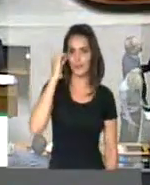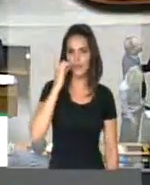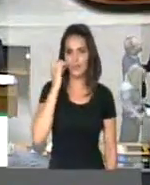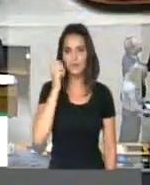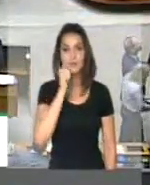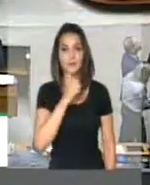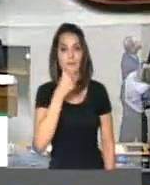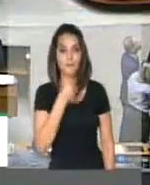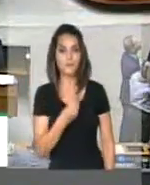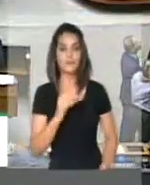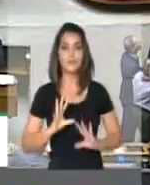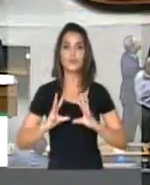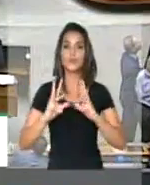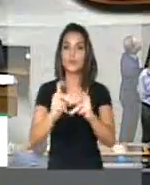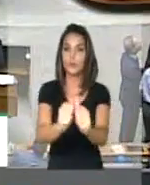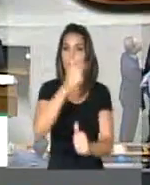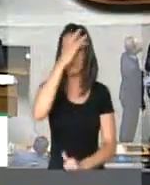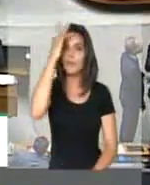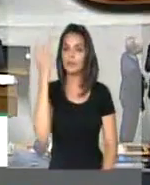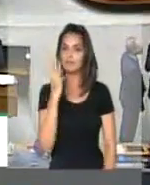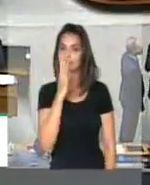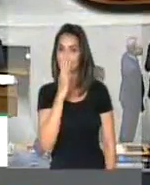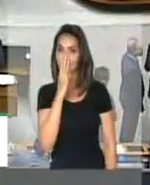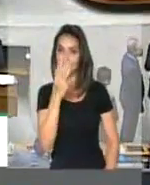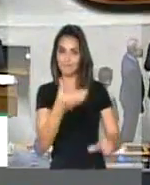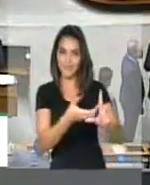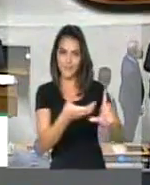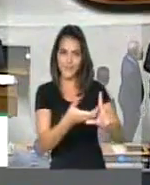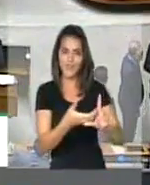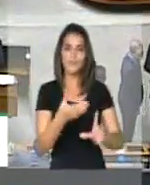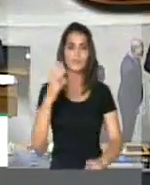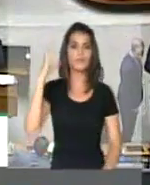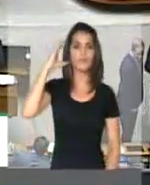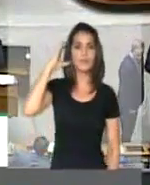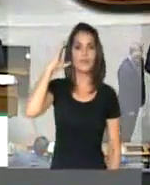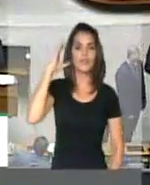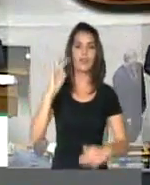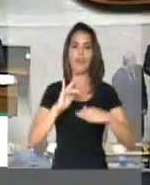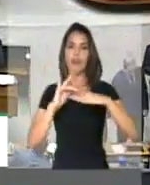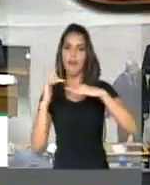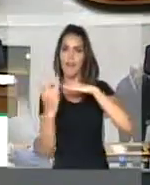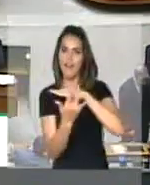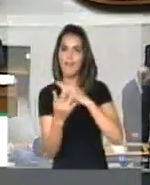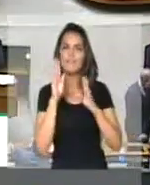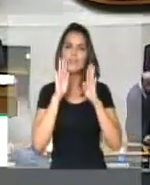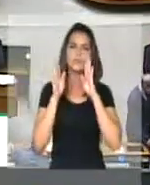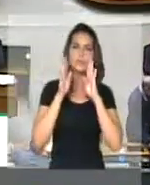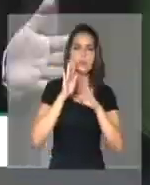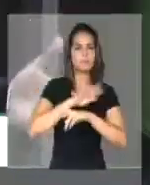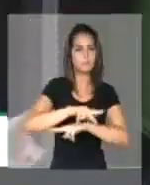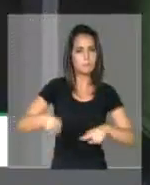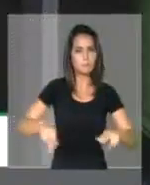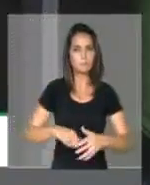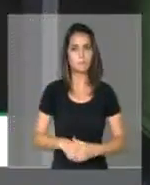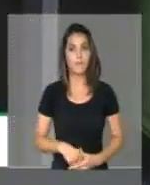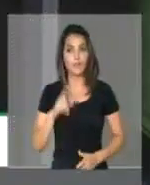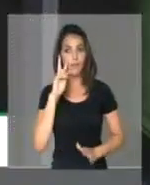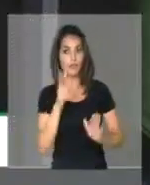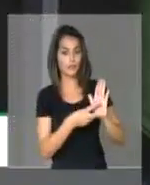parlamentares e todos aqueles que acompanham pela TV Câmara e pelas redes sociais. Veja, está na